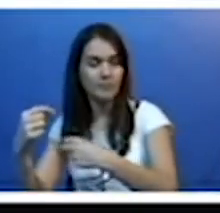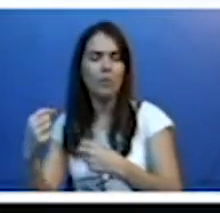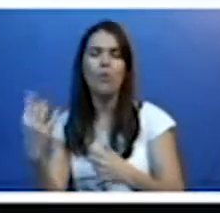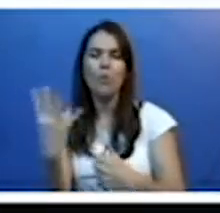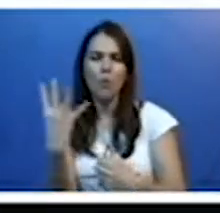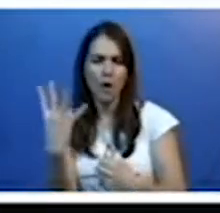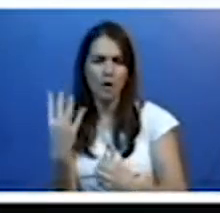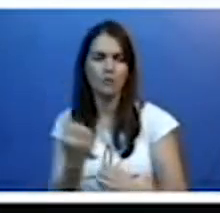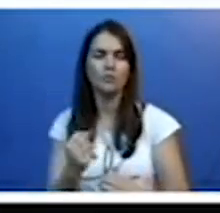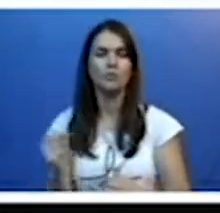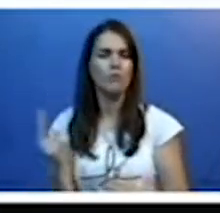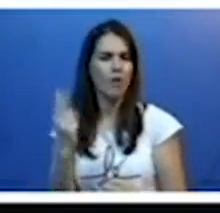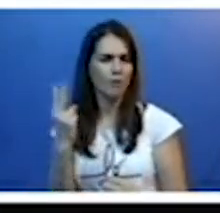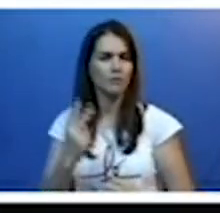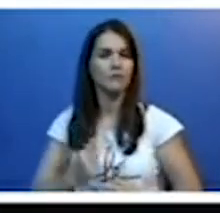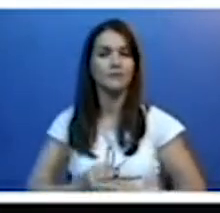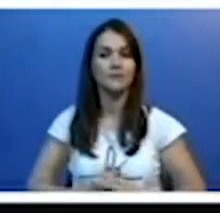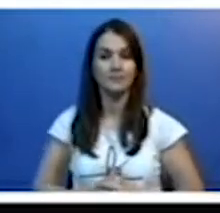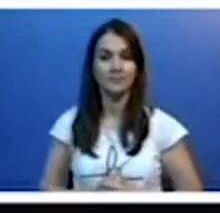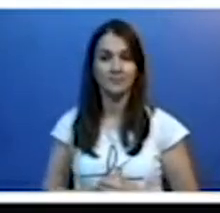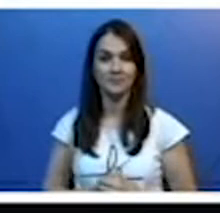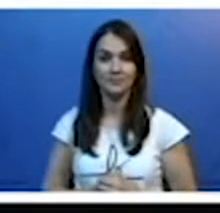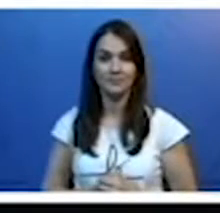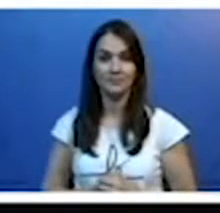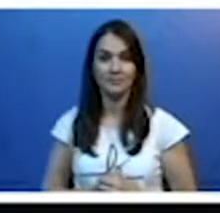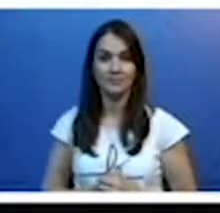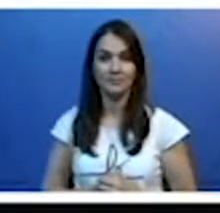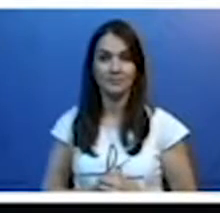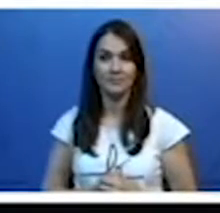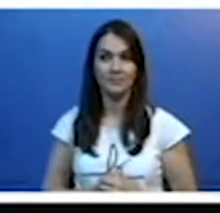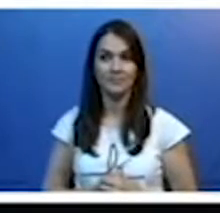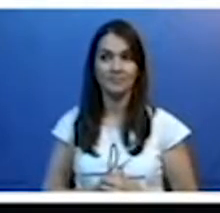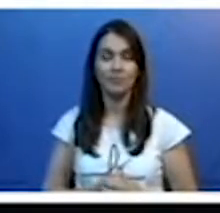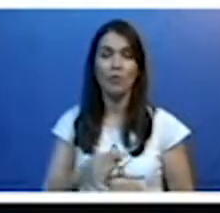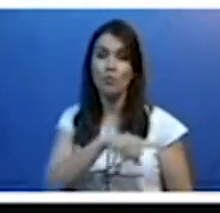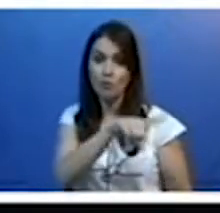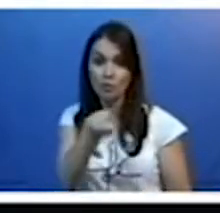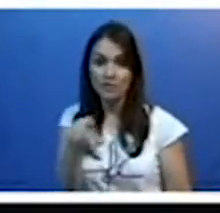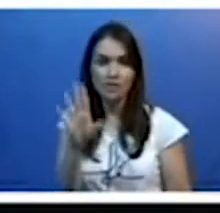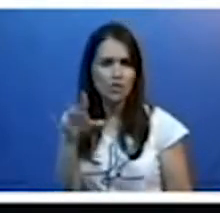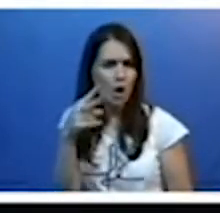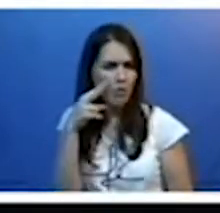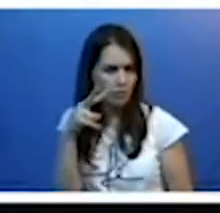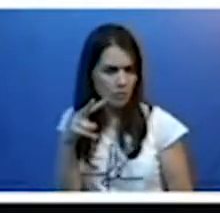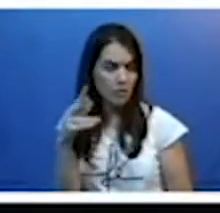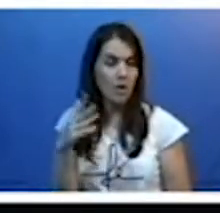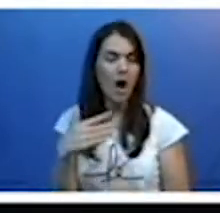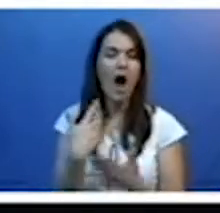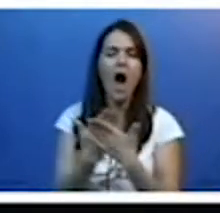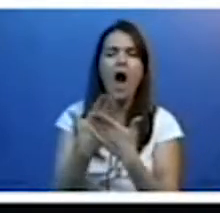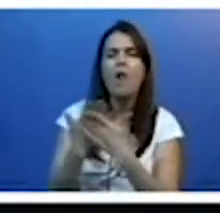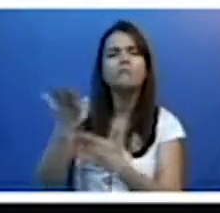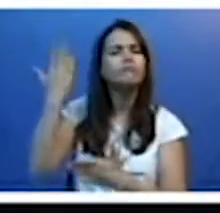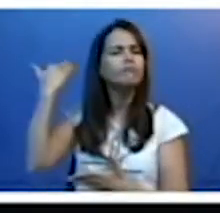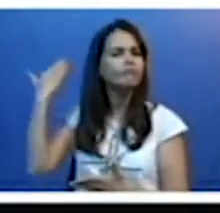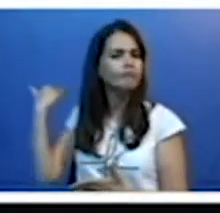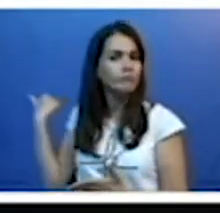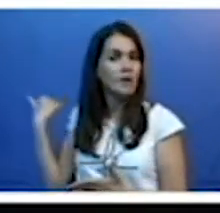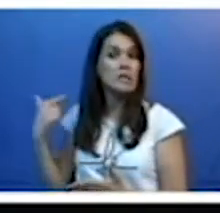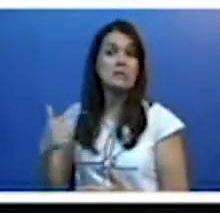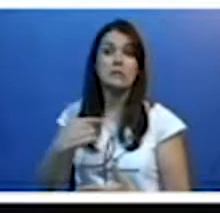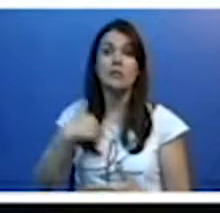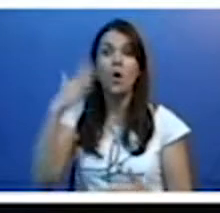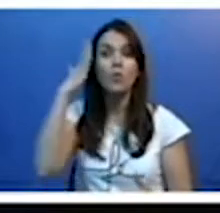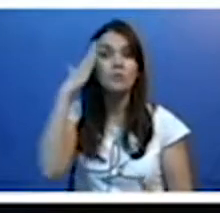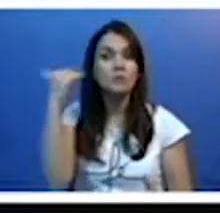Numerador e denominador de cada uma das frações. Bom, vocês viram nas últimas aulas que quando eu sei o valor